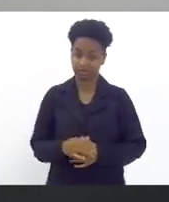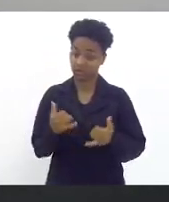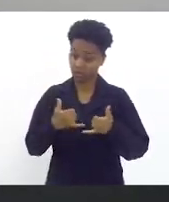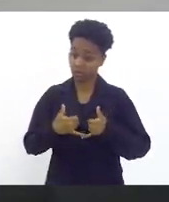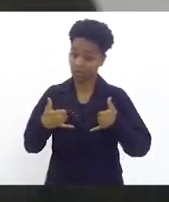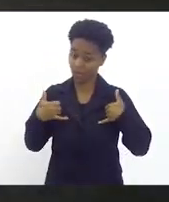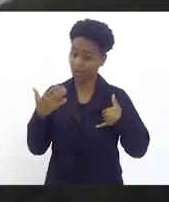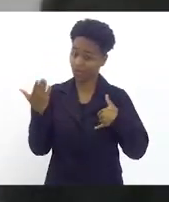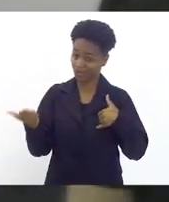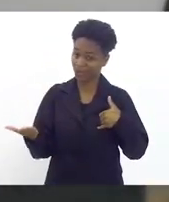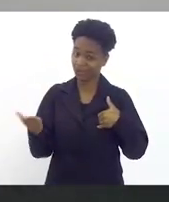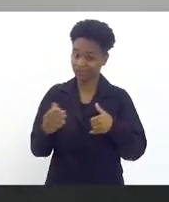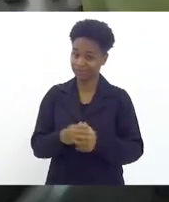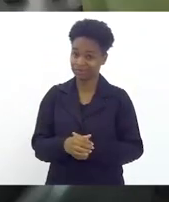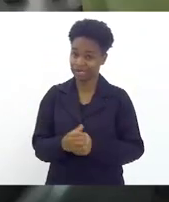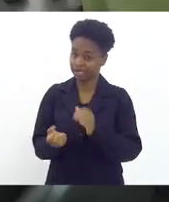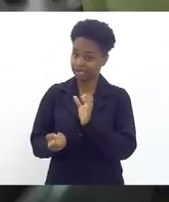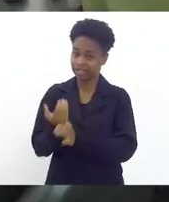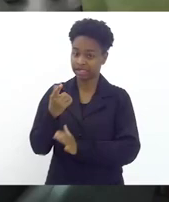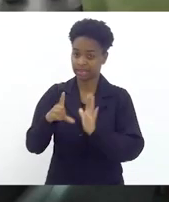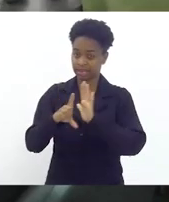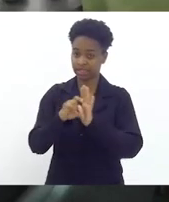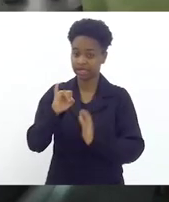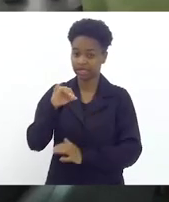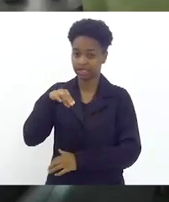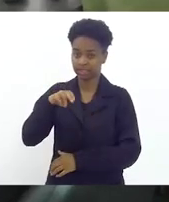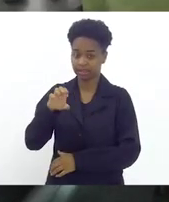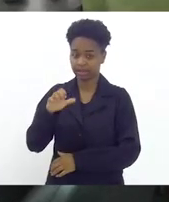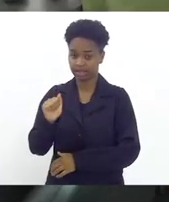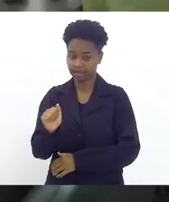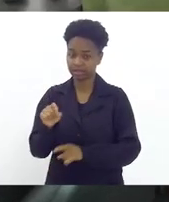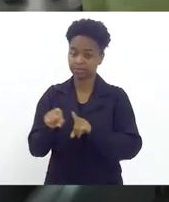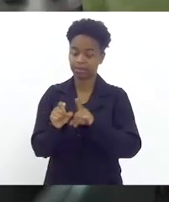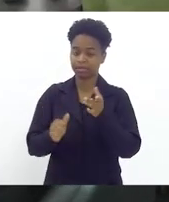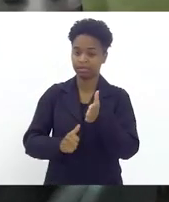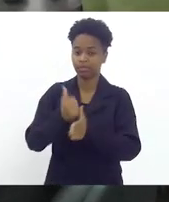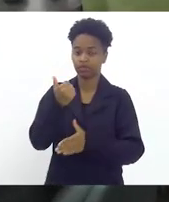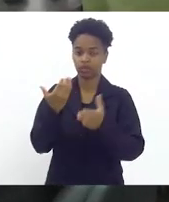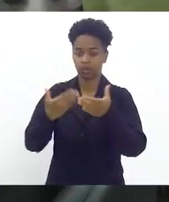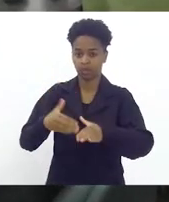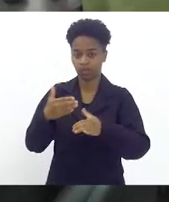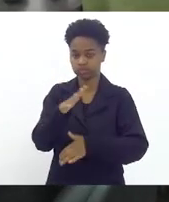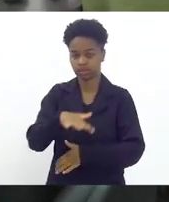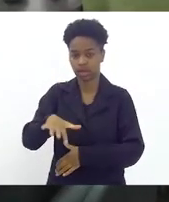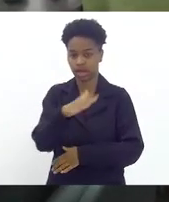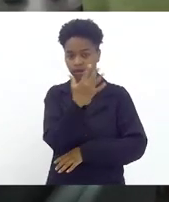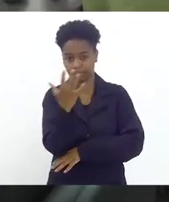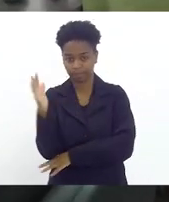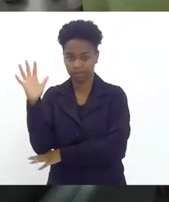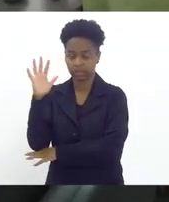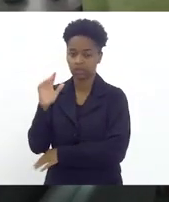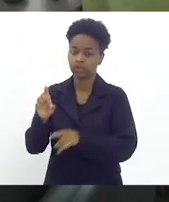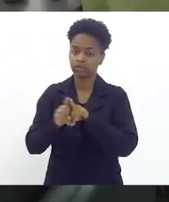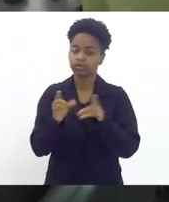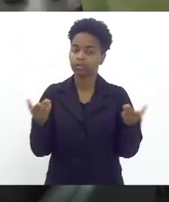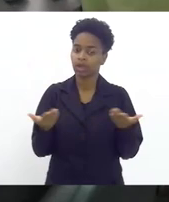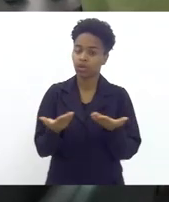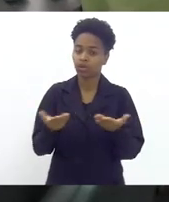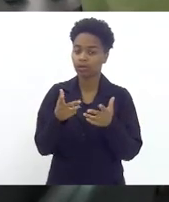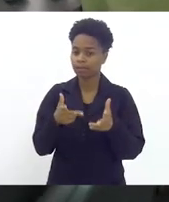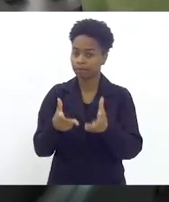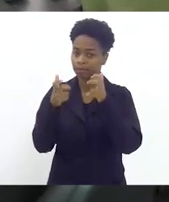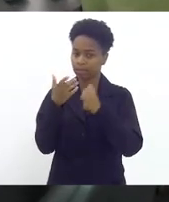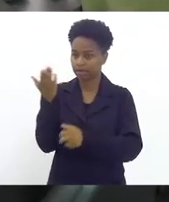orgulho de ter criado por lei o Enéa e feito primeiro concurso da área ambiental e agora a gente tá vendo aqui tantos anos